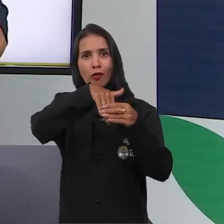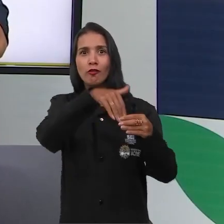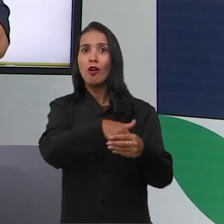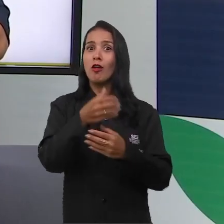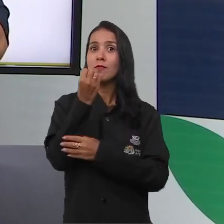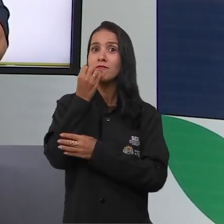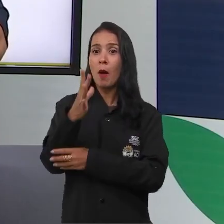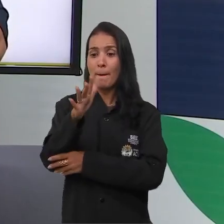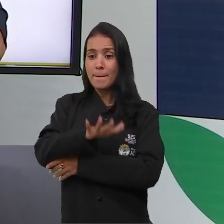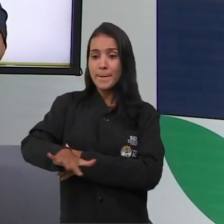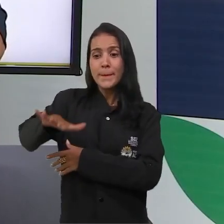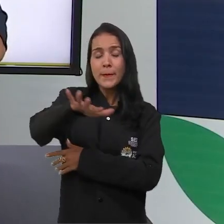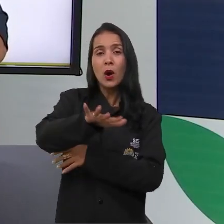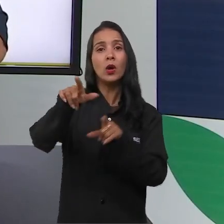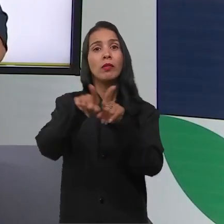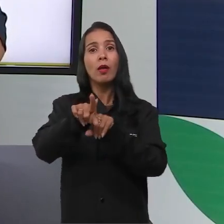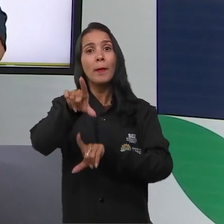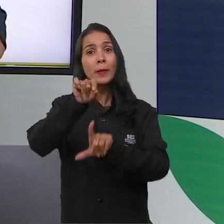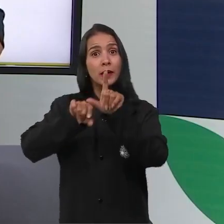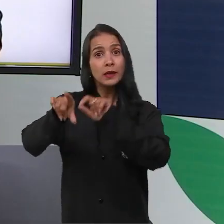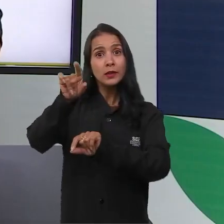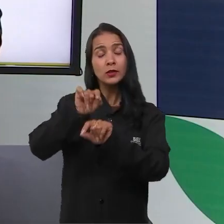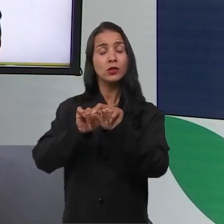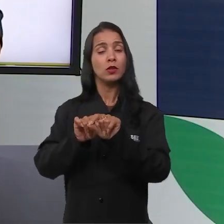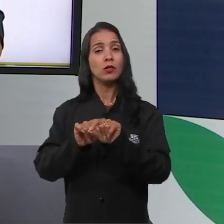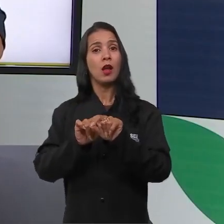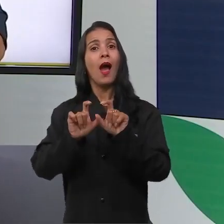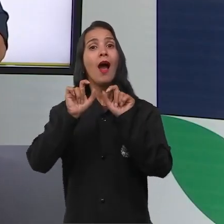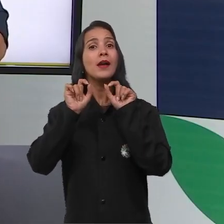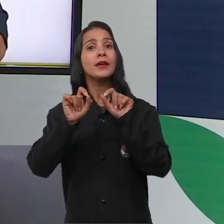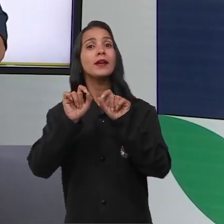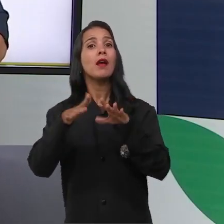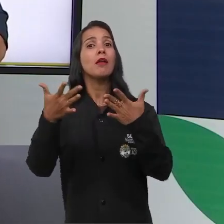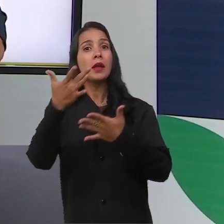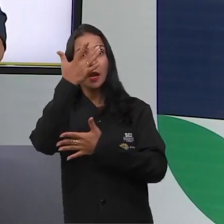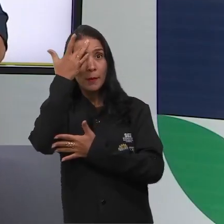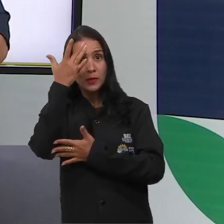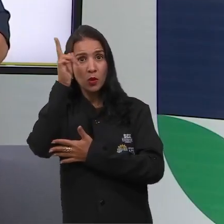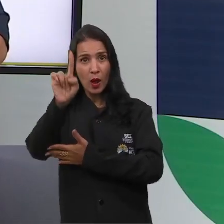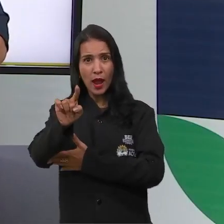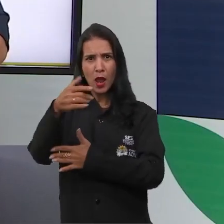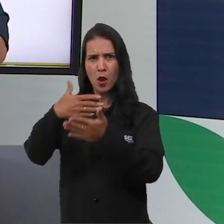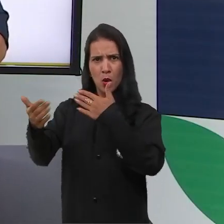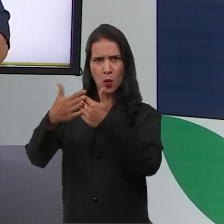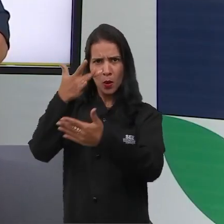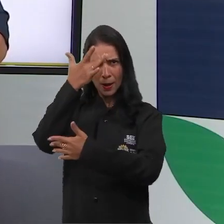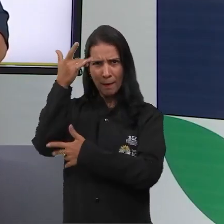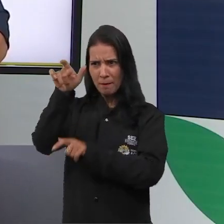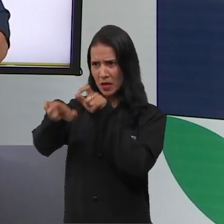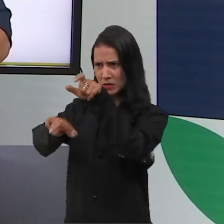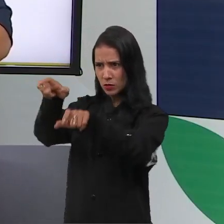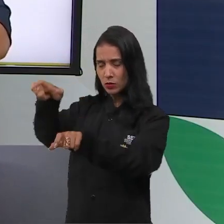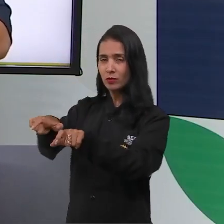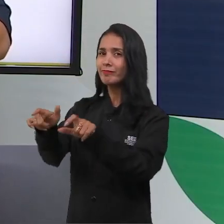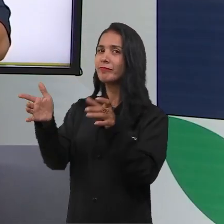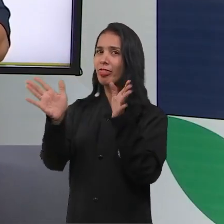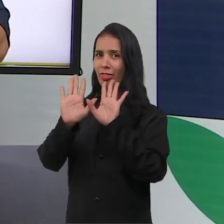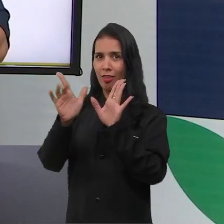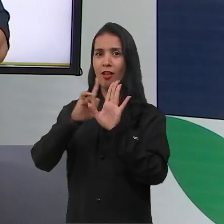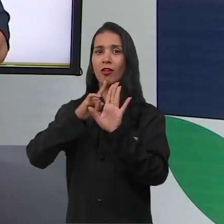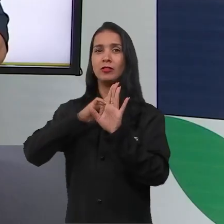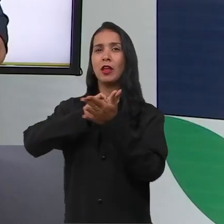da cidade, as medidas que vão ser tomadas. E quem é o cidadão? É qualquer pessoa? Não. Tem aí